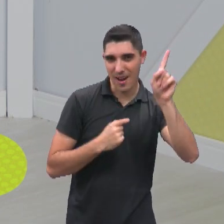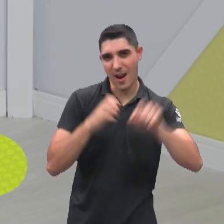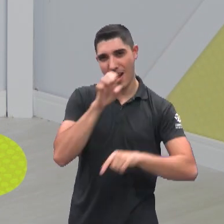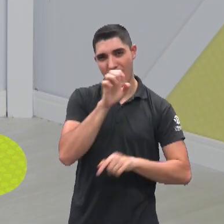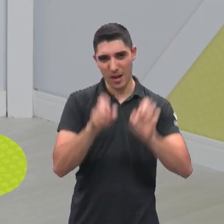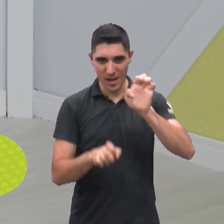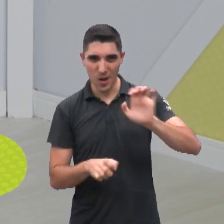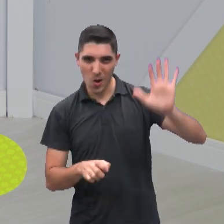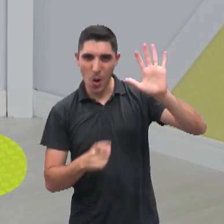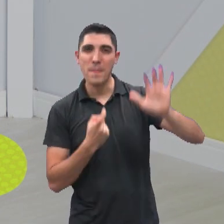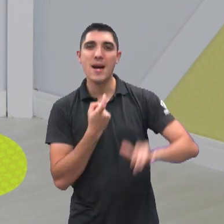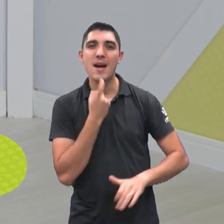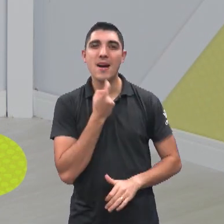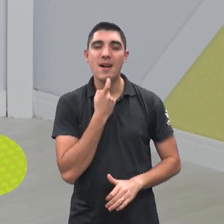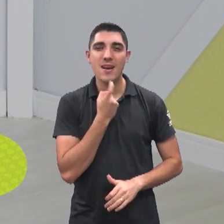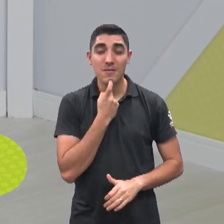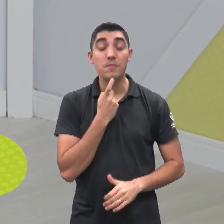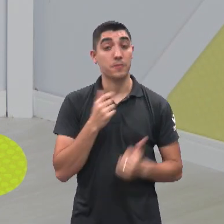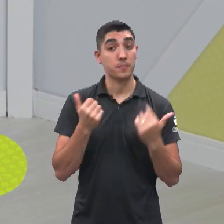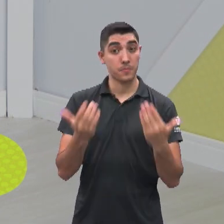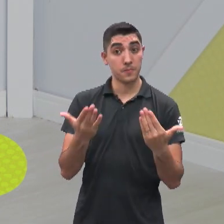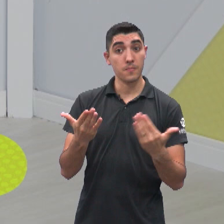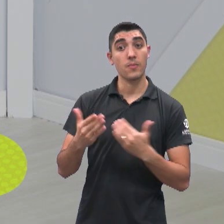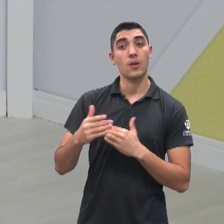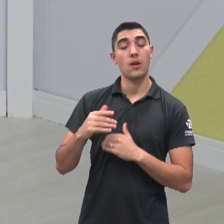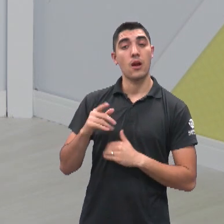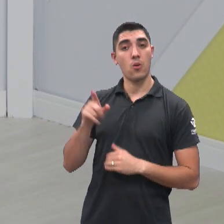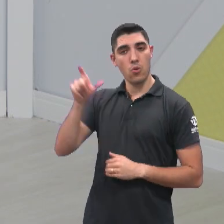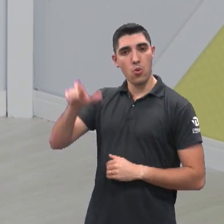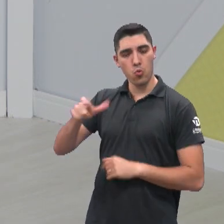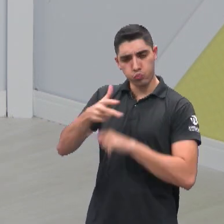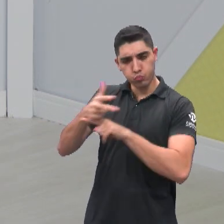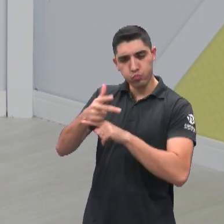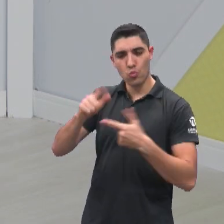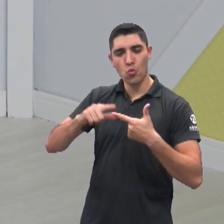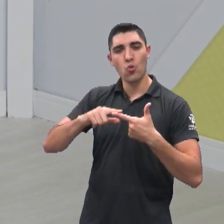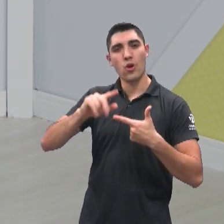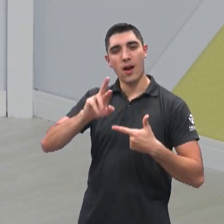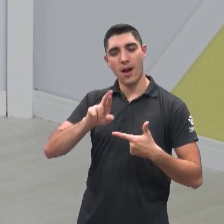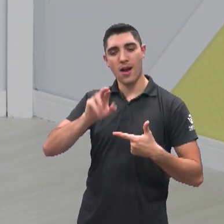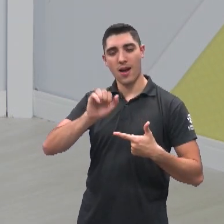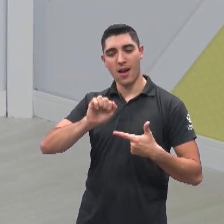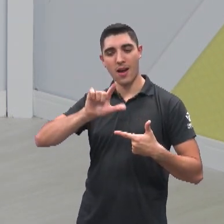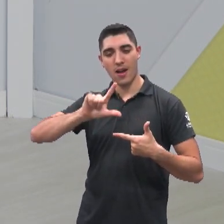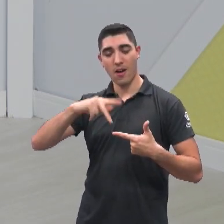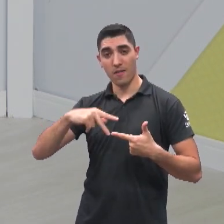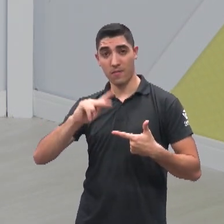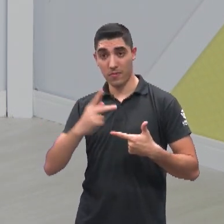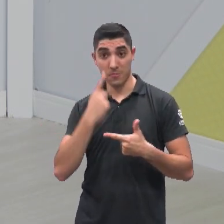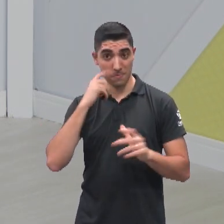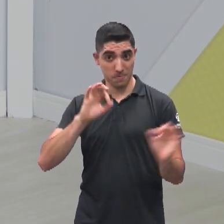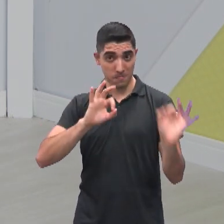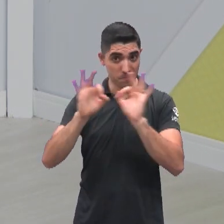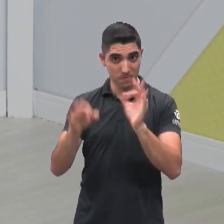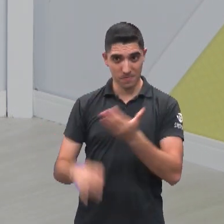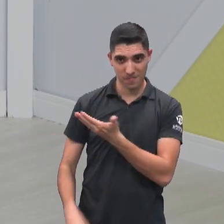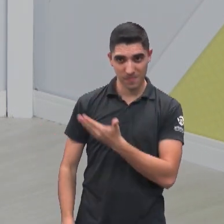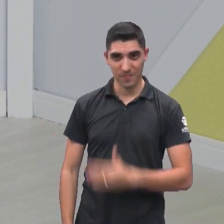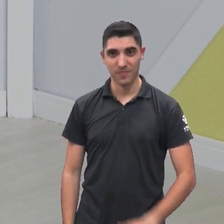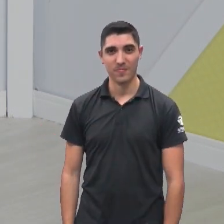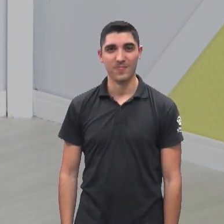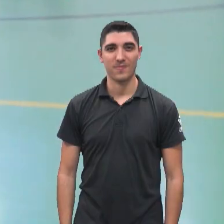da delegação joseense. As imagens são do topzera Ralf Siqueira. Solta, Matheus!